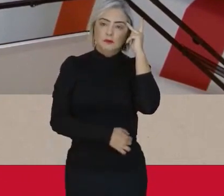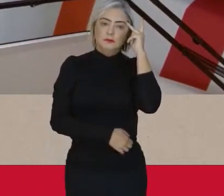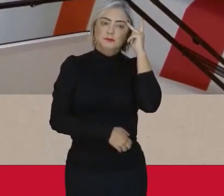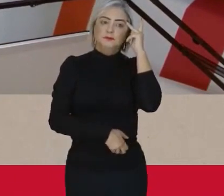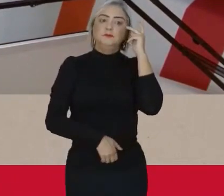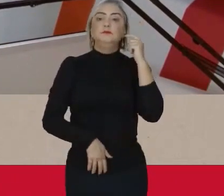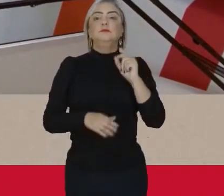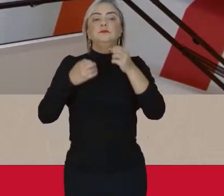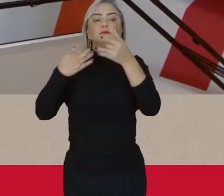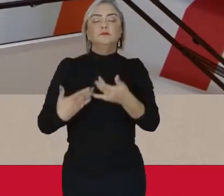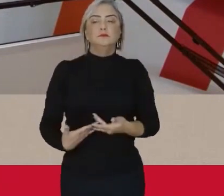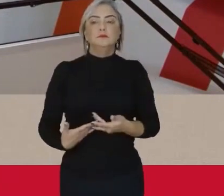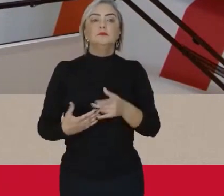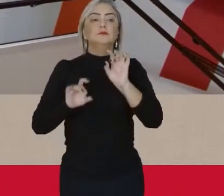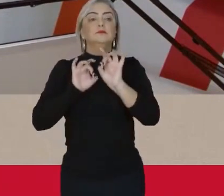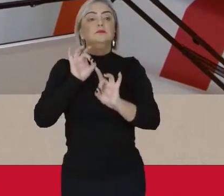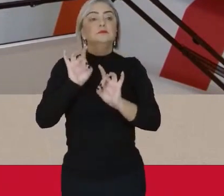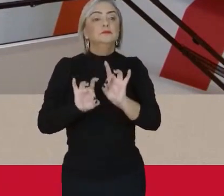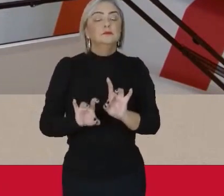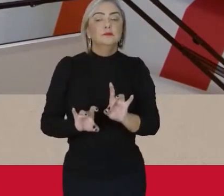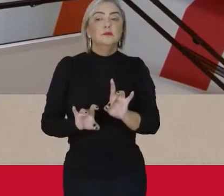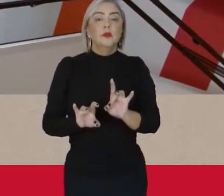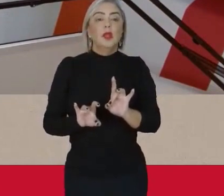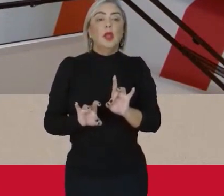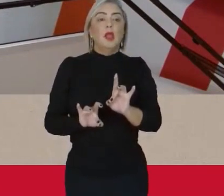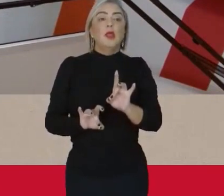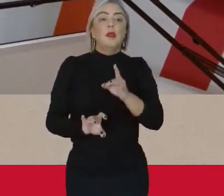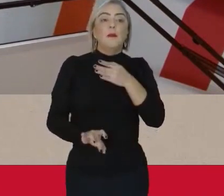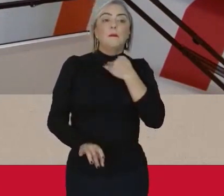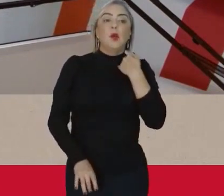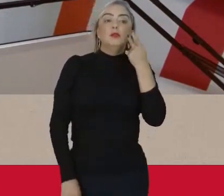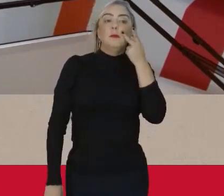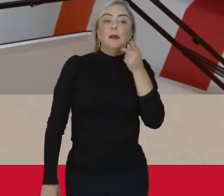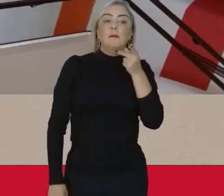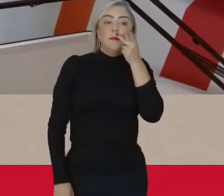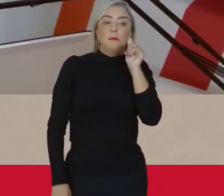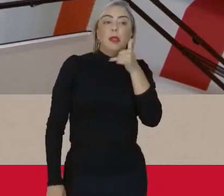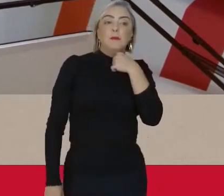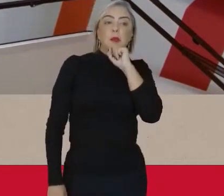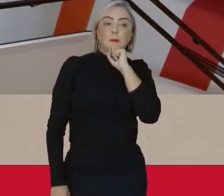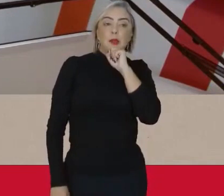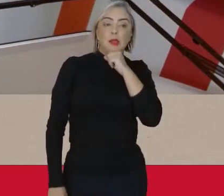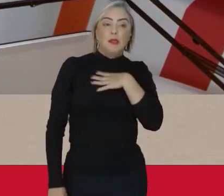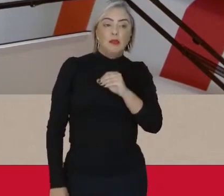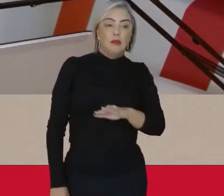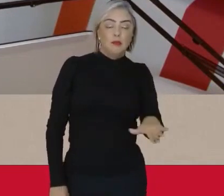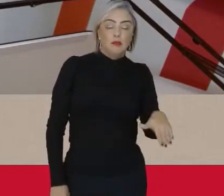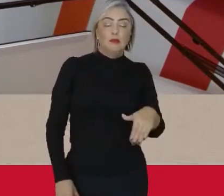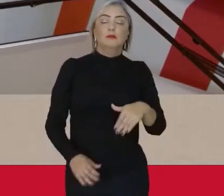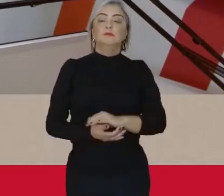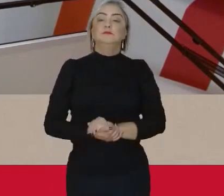vão tratar desse aspecto especificamente da orfandade na Covid nas suas falas no plenário da Câmara dos